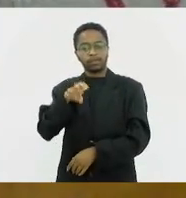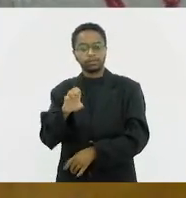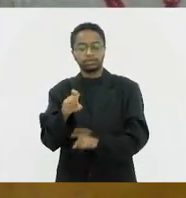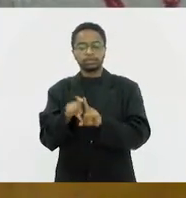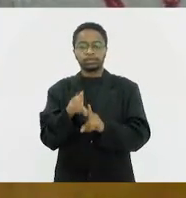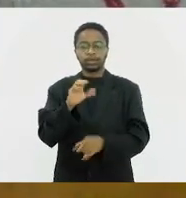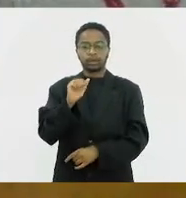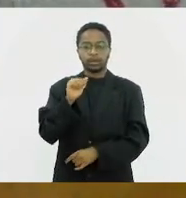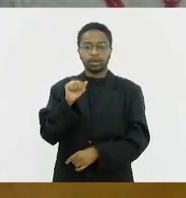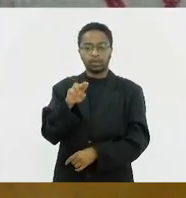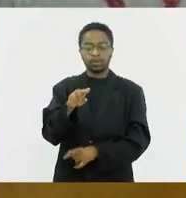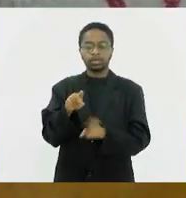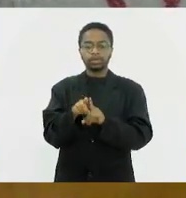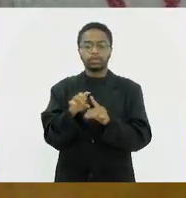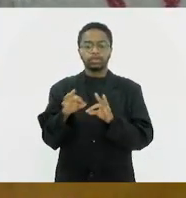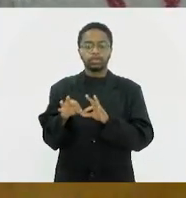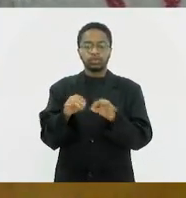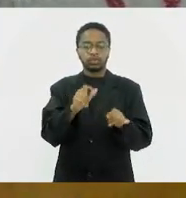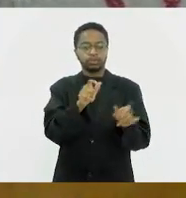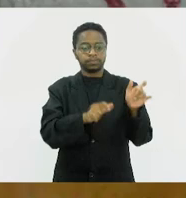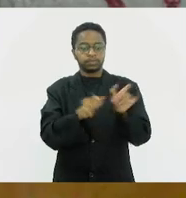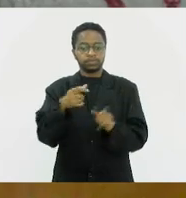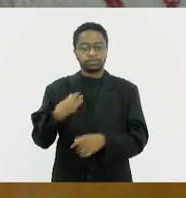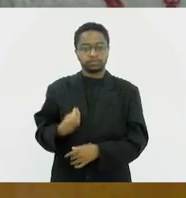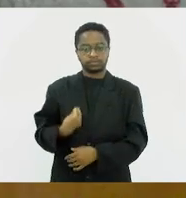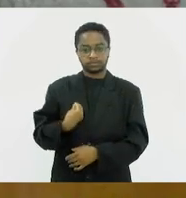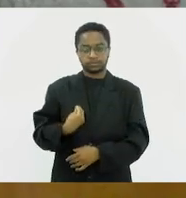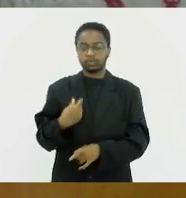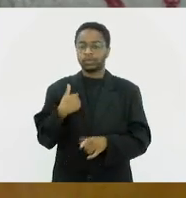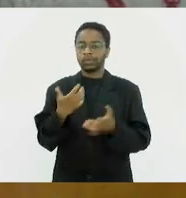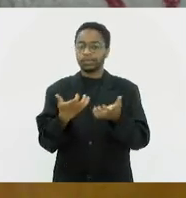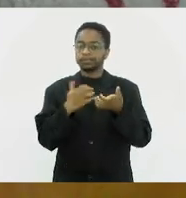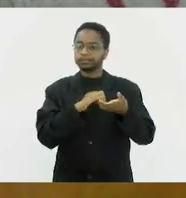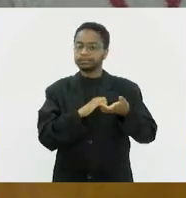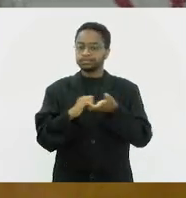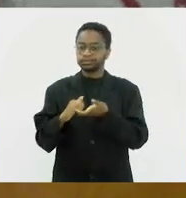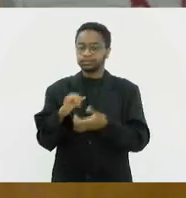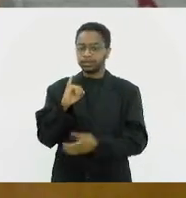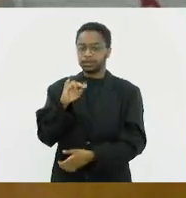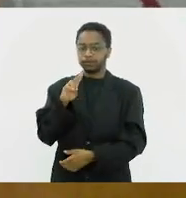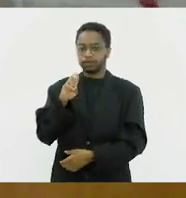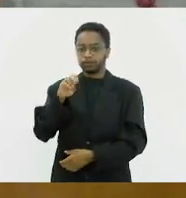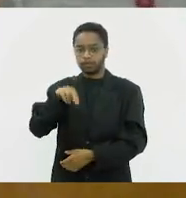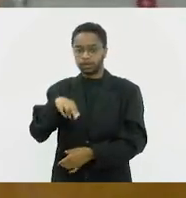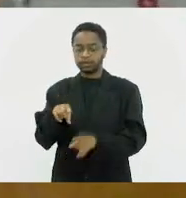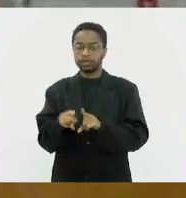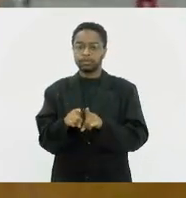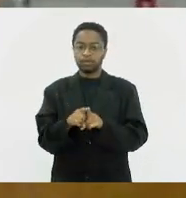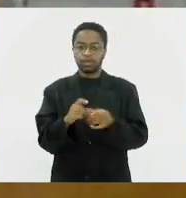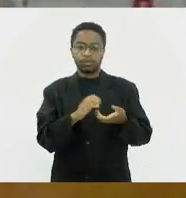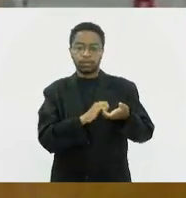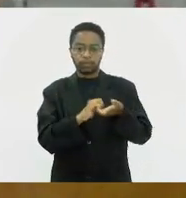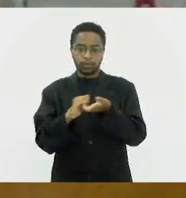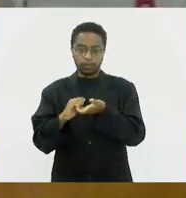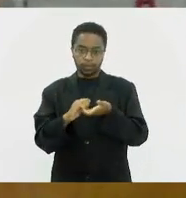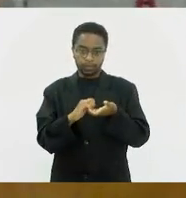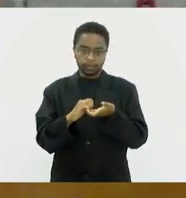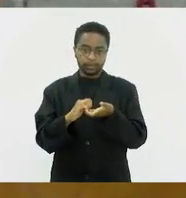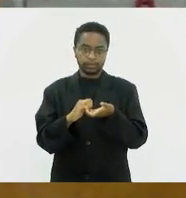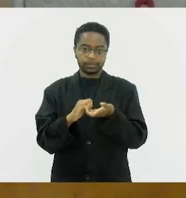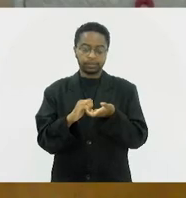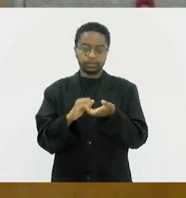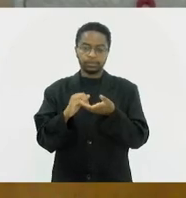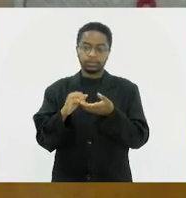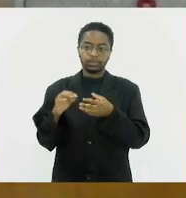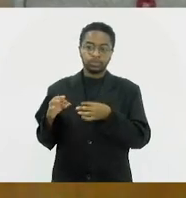vereadores presentes. Queria cumprimentar o professor Ivan, e cumprimentando, eu cumprimento toda a Esmel